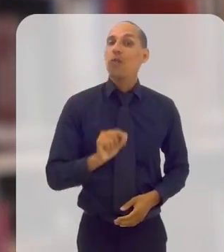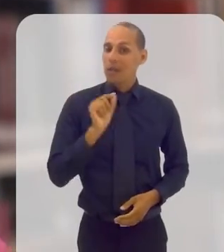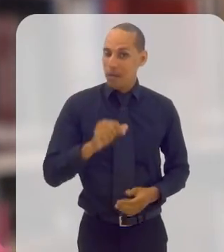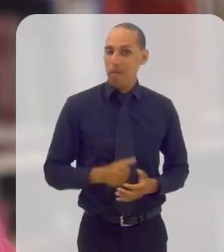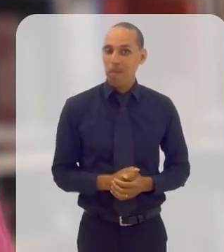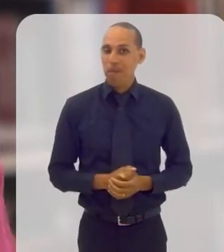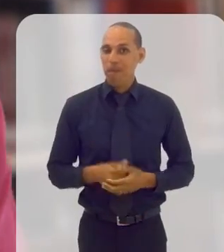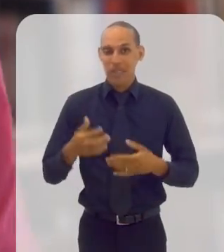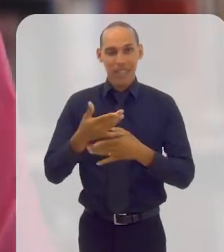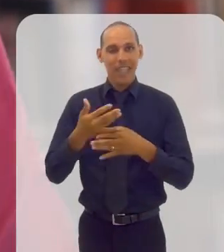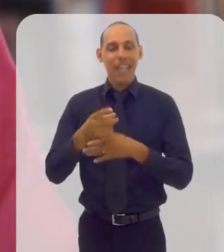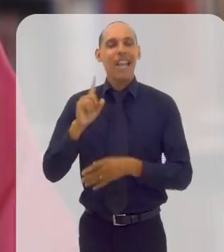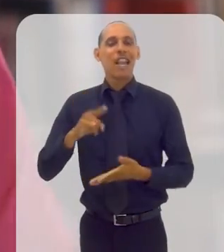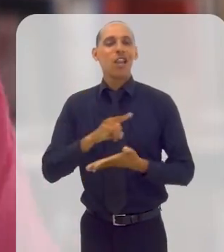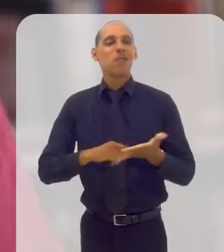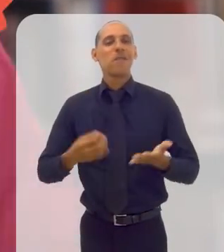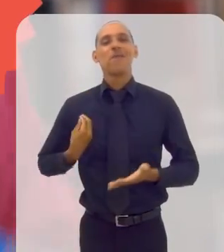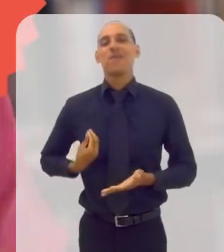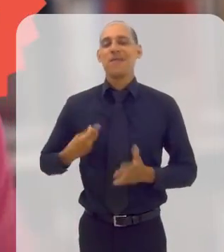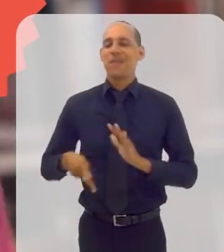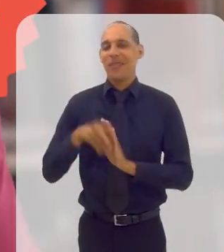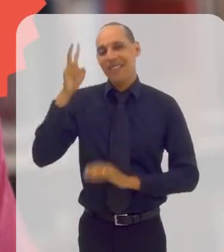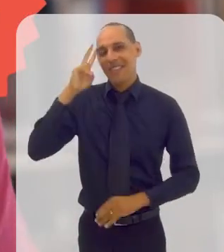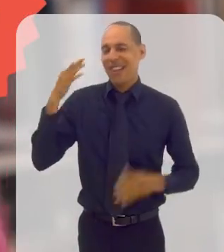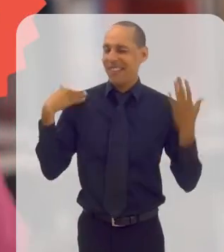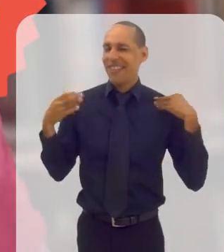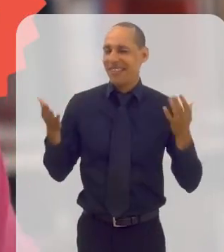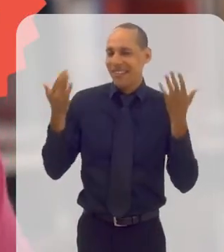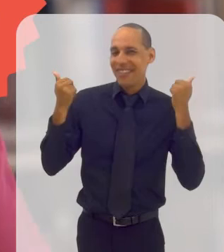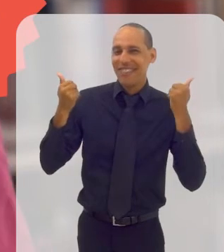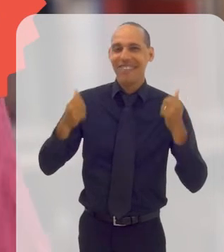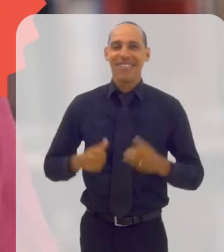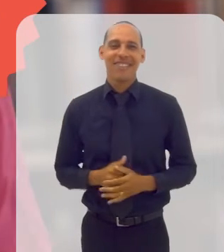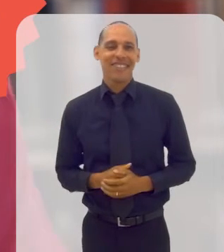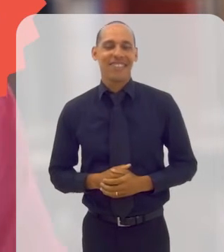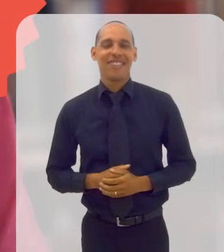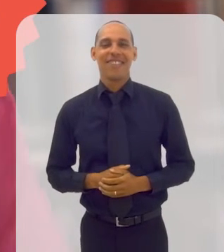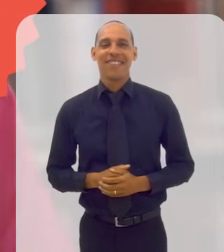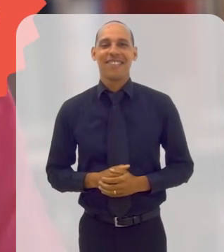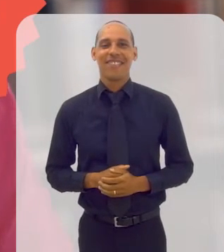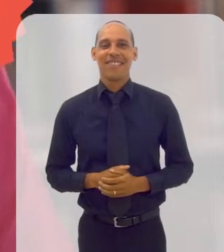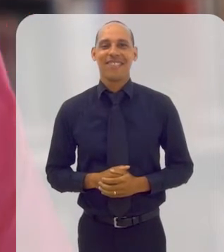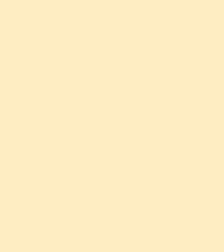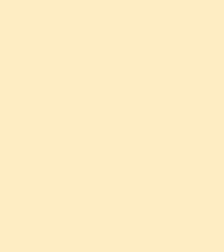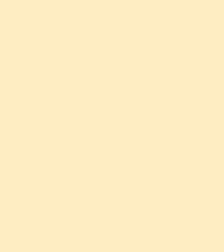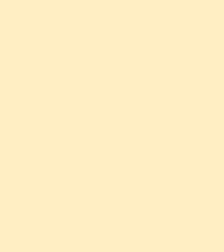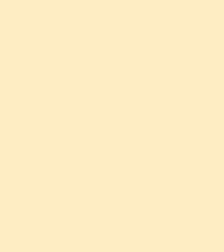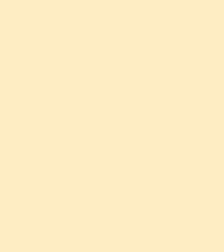principal provocação aqui é: a cidade é um documento vivo da história. Bora dar um rolê pensando nisso?